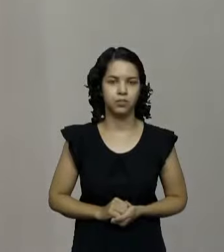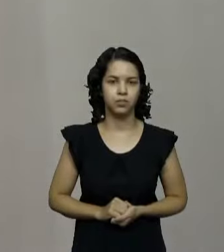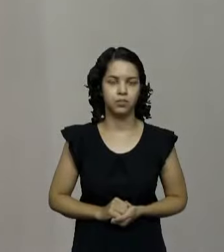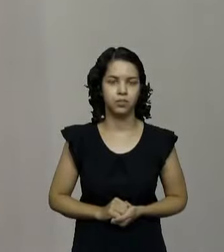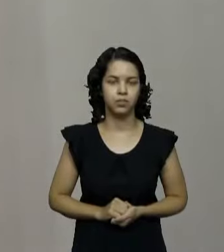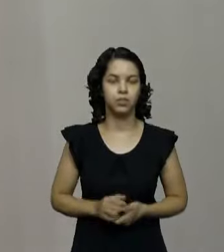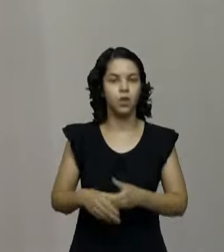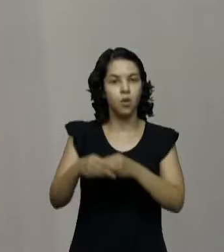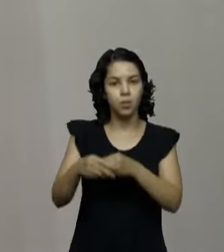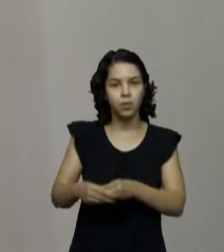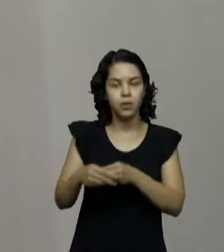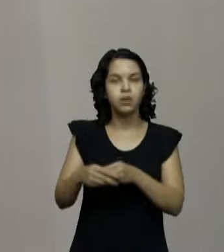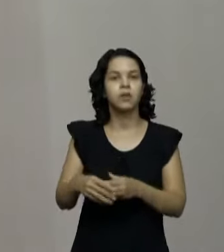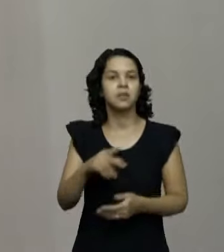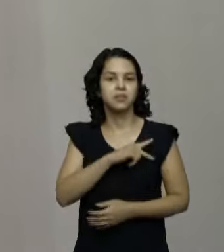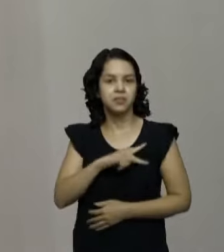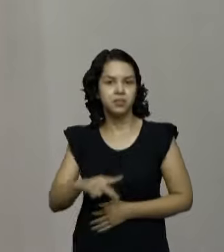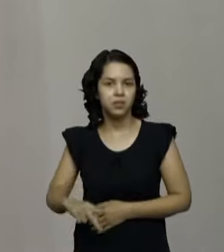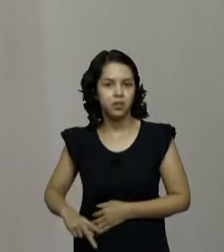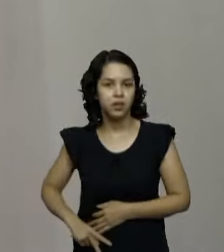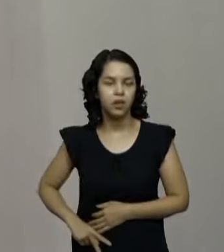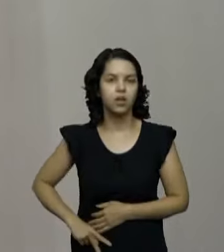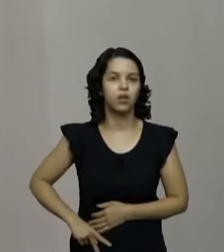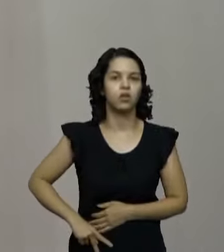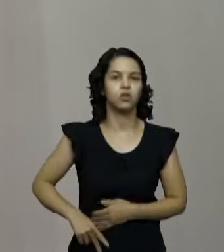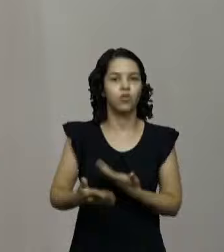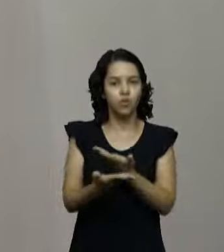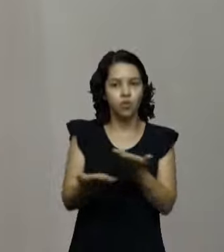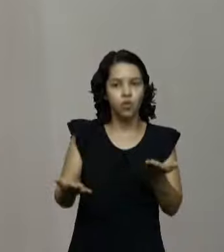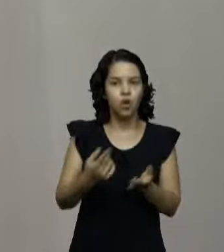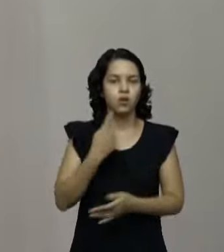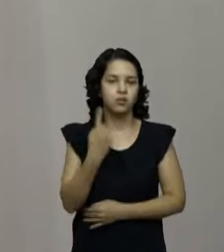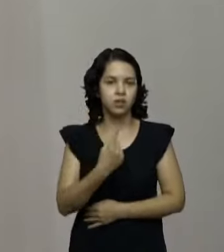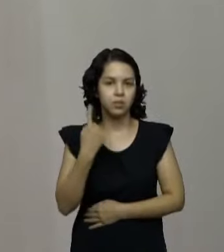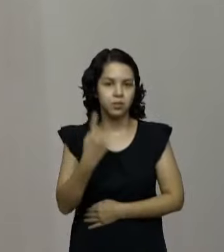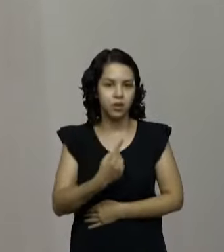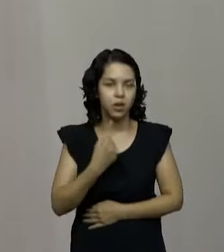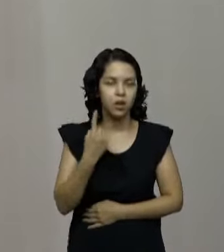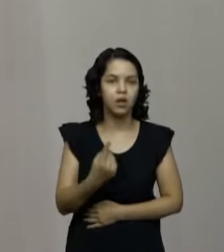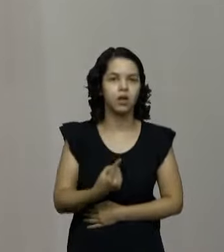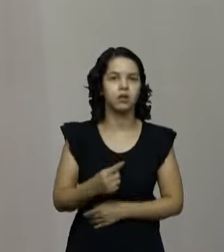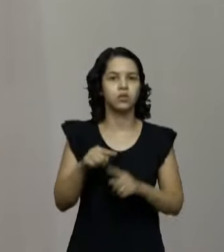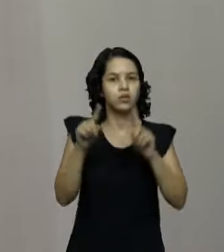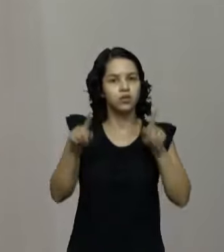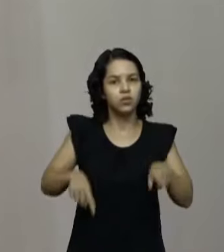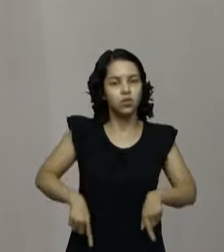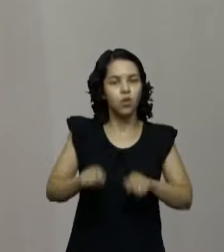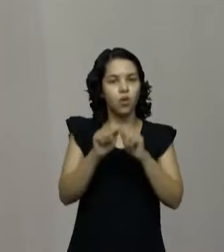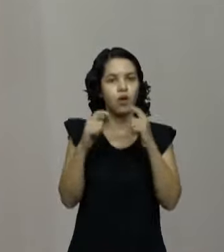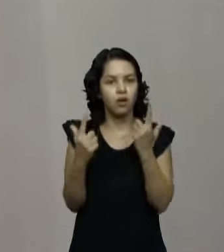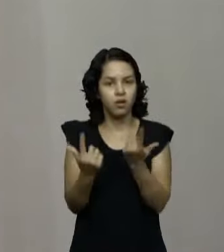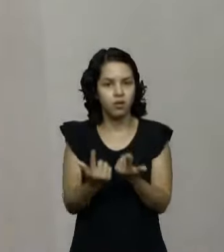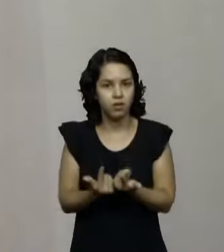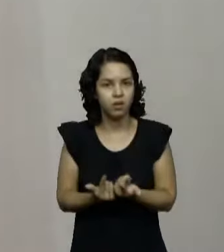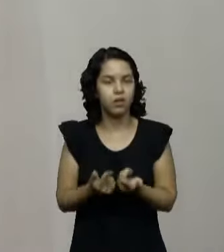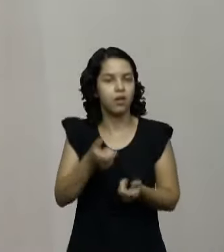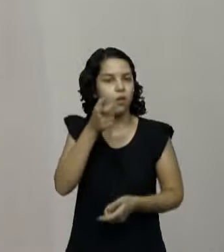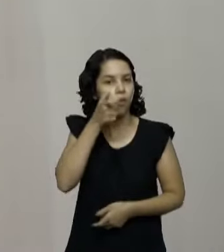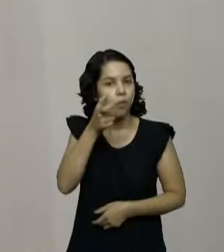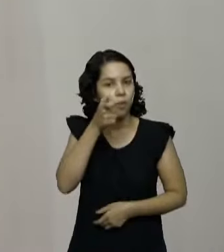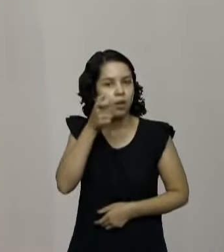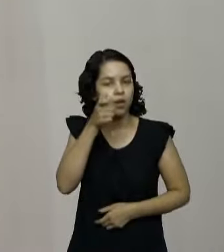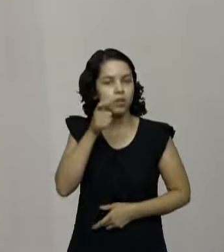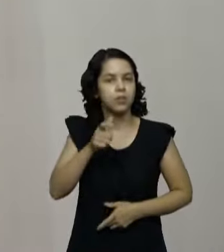Cumprimentar o senhor presidente, nossos deputados, nossos servidores da casa, quem nos acompanha pelas